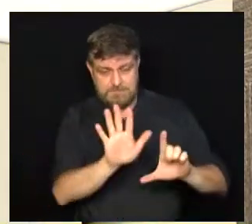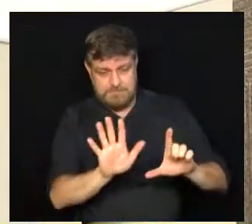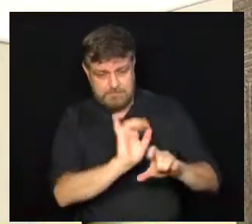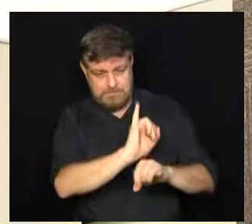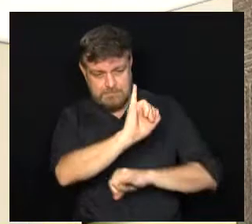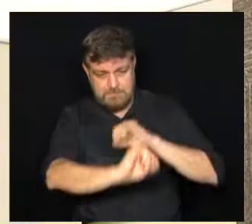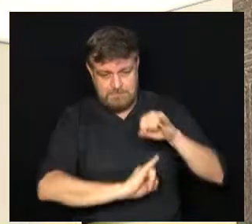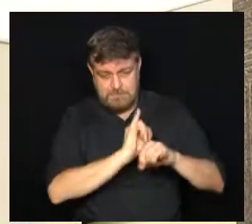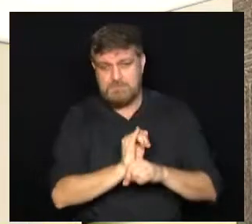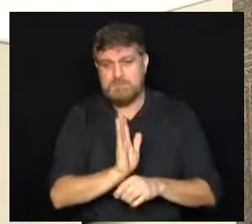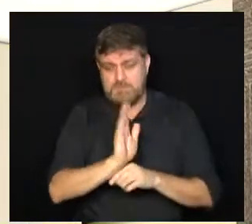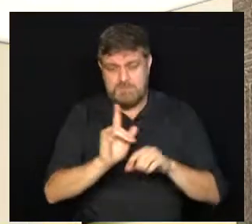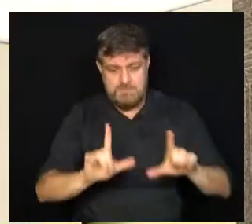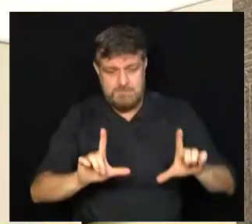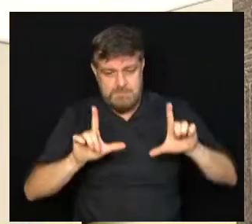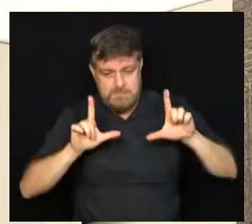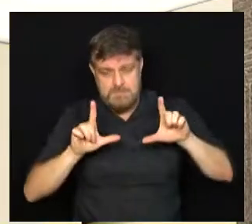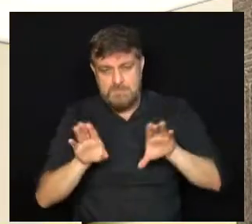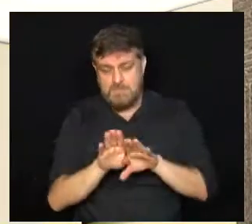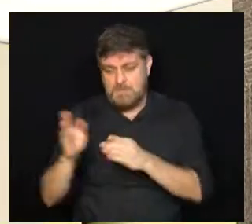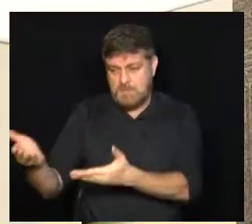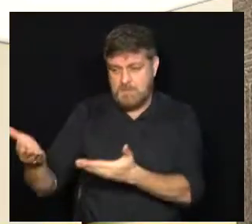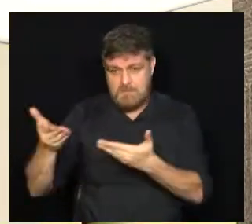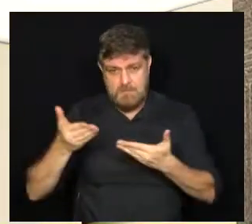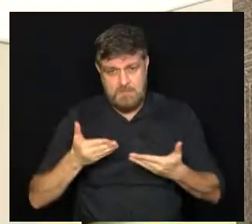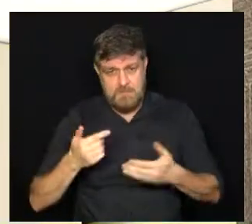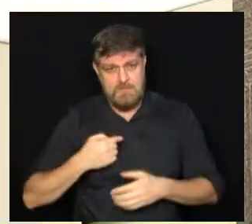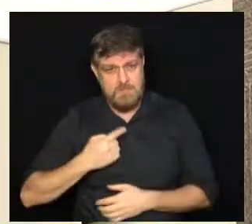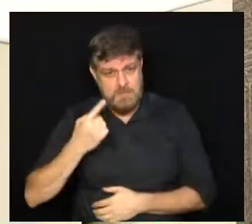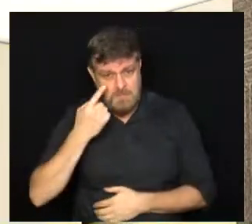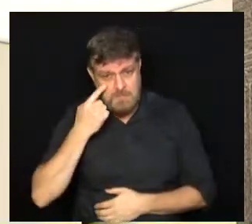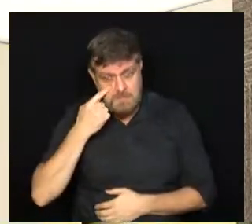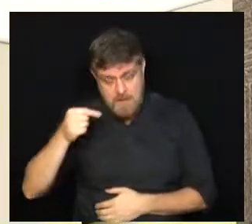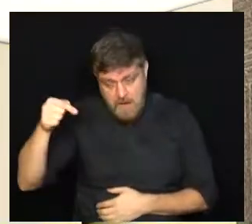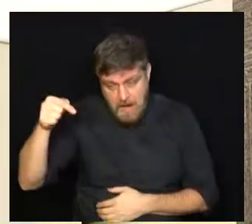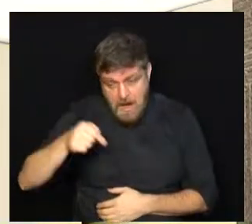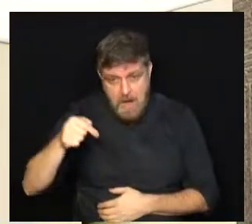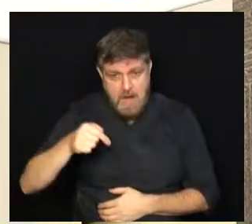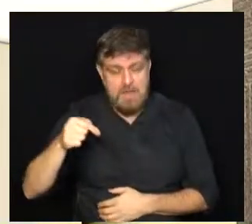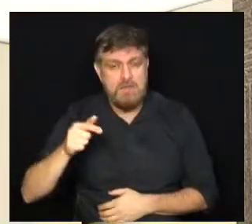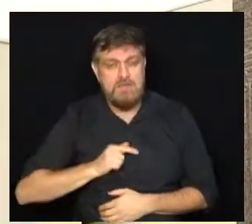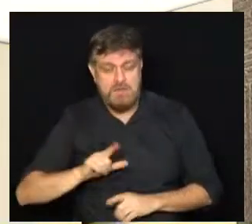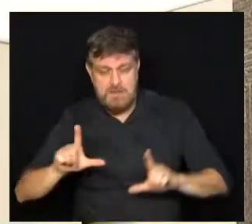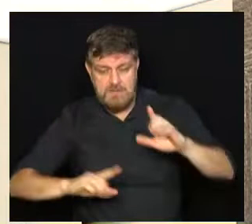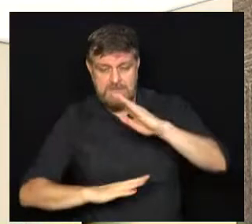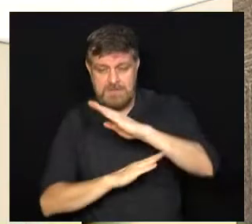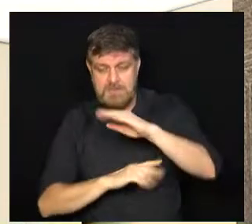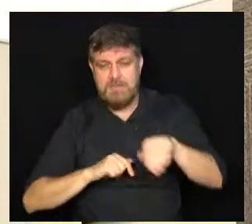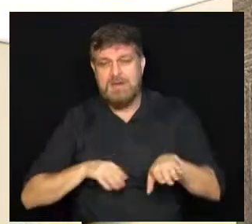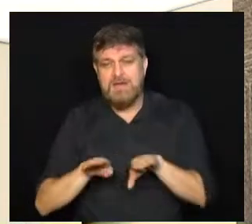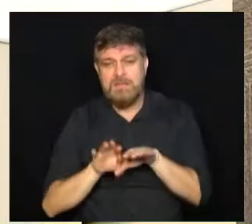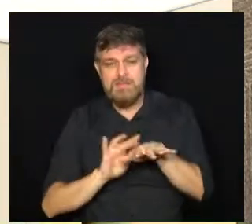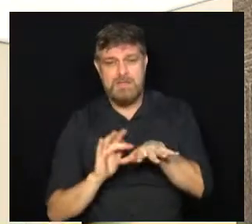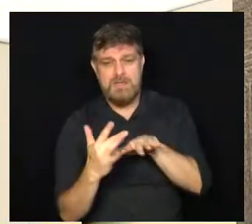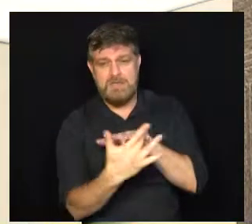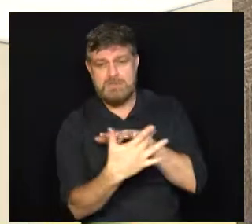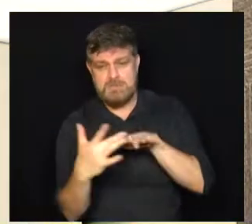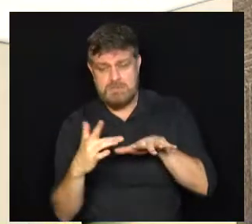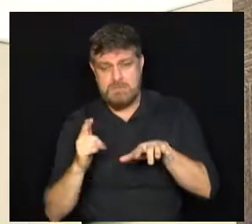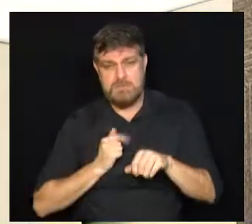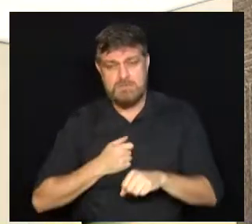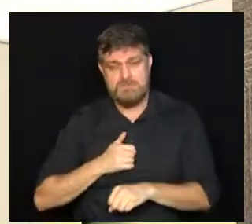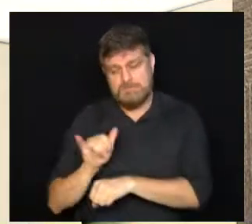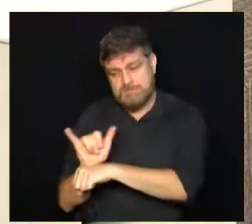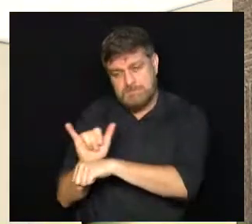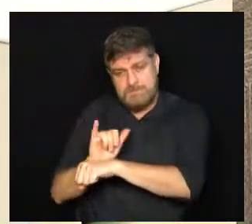conectada na internet e os convidados também. Você pode acompanhar aqui pela tela da TV e também por meio das nossas redes sociais, YouTube da TV